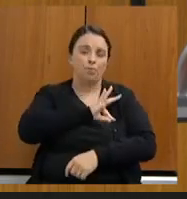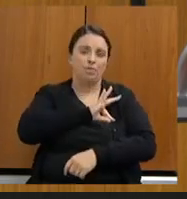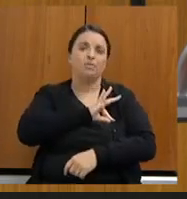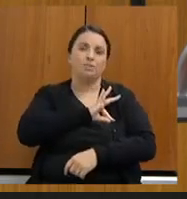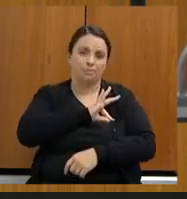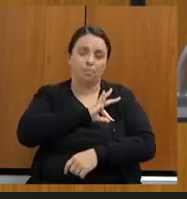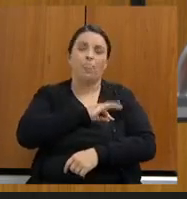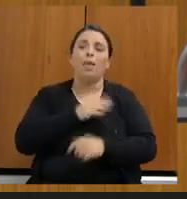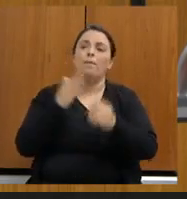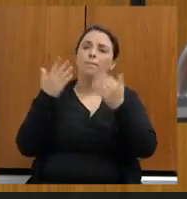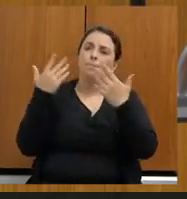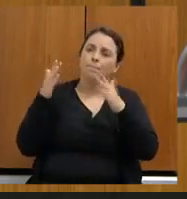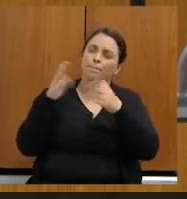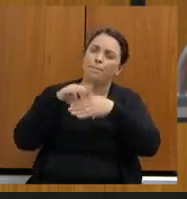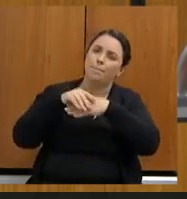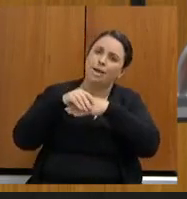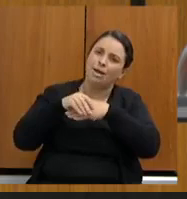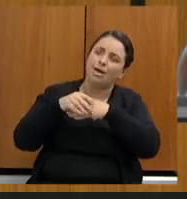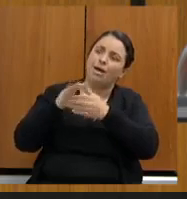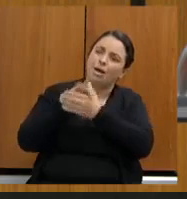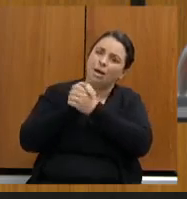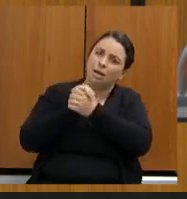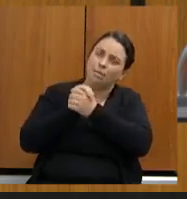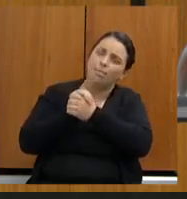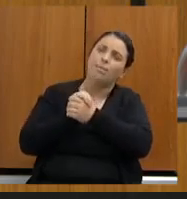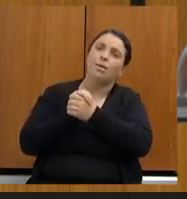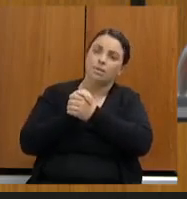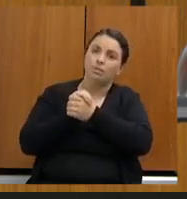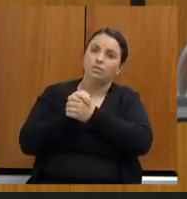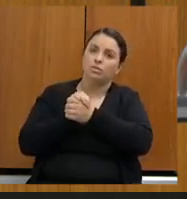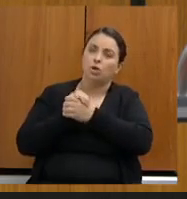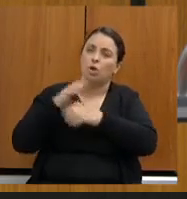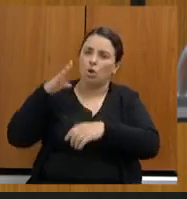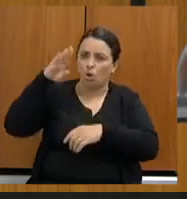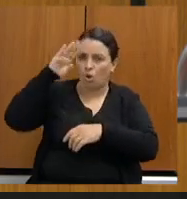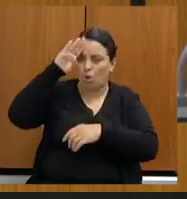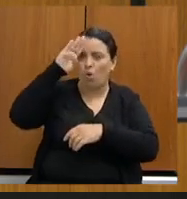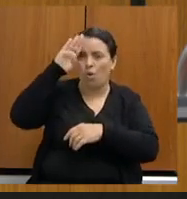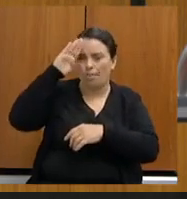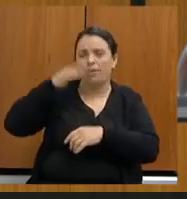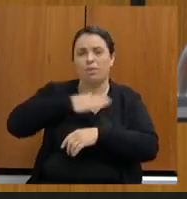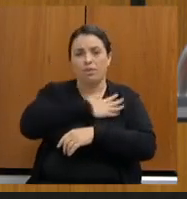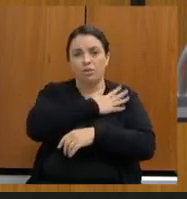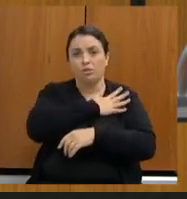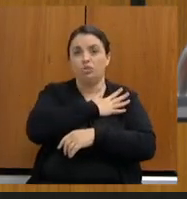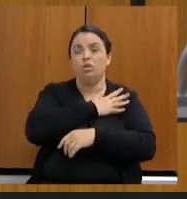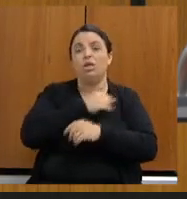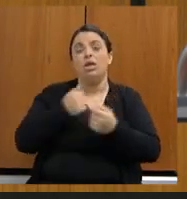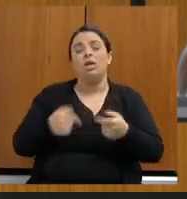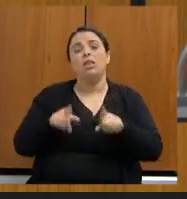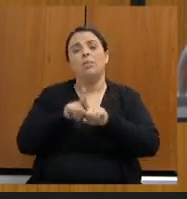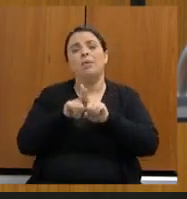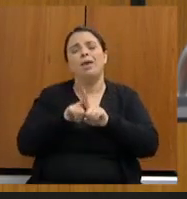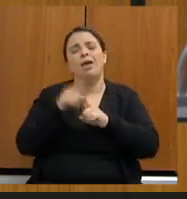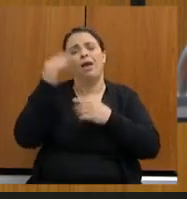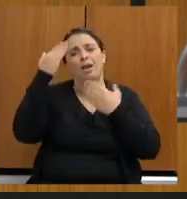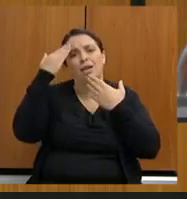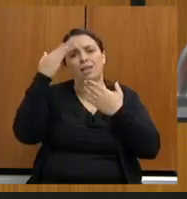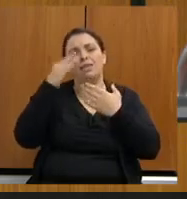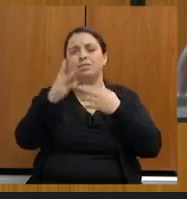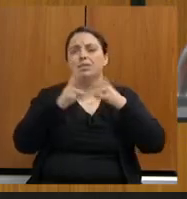e Agradeço também as respostas imediatas né os pleitos as